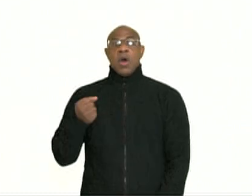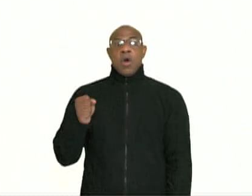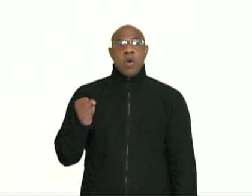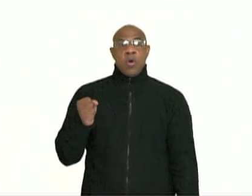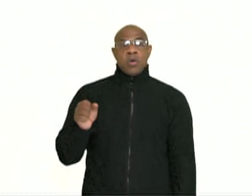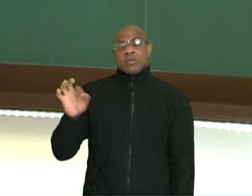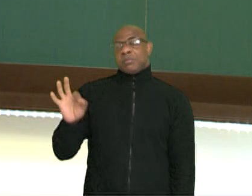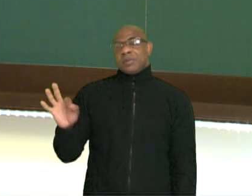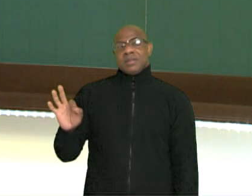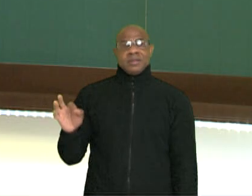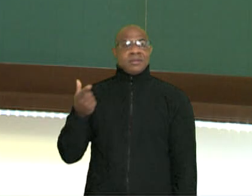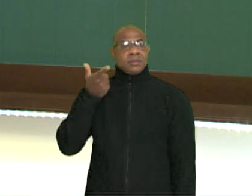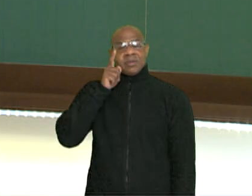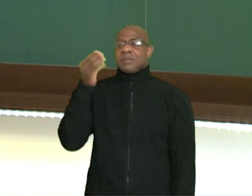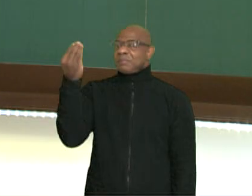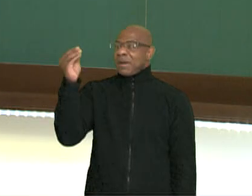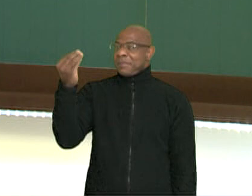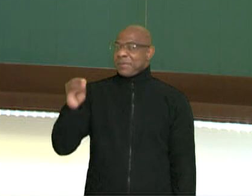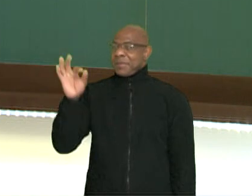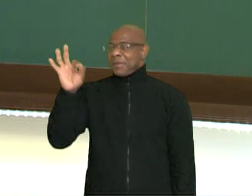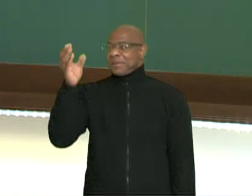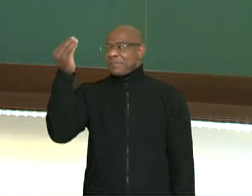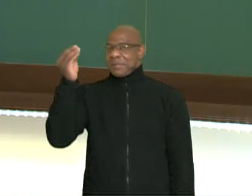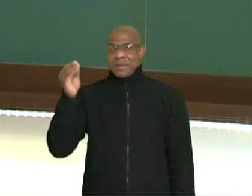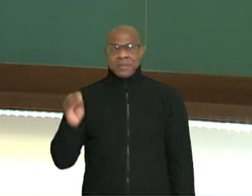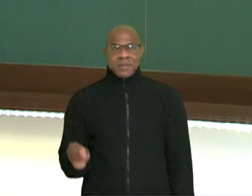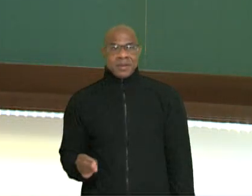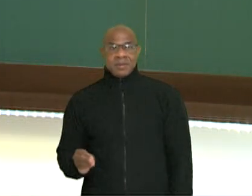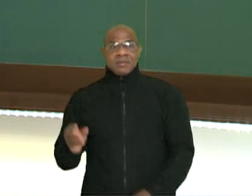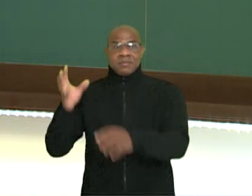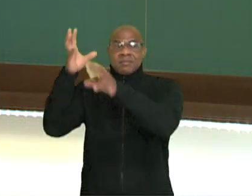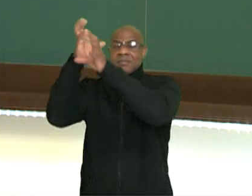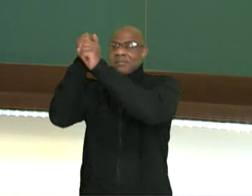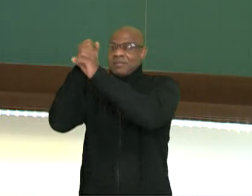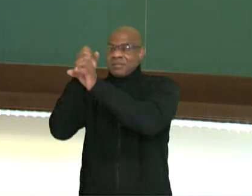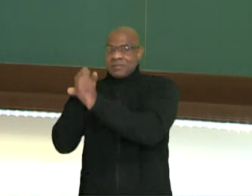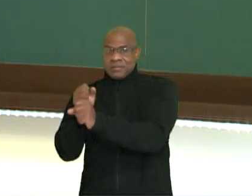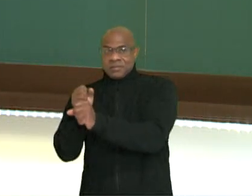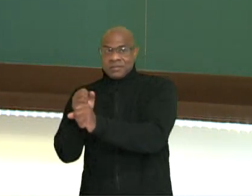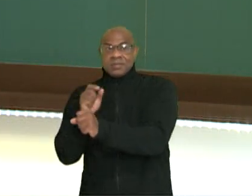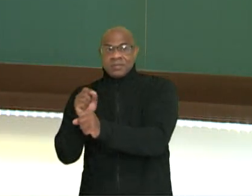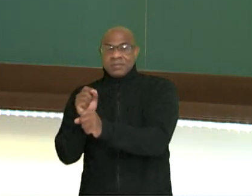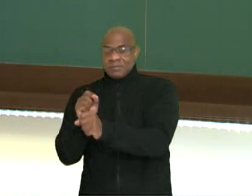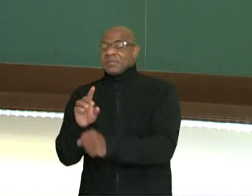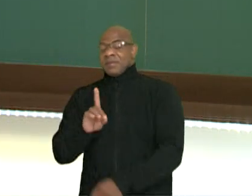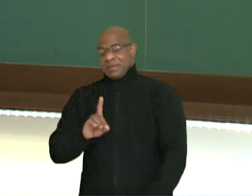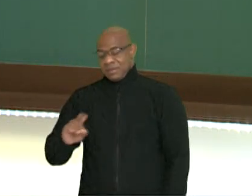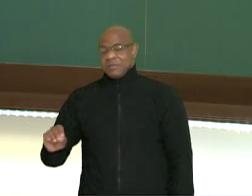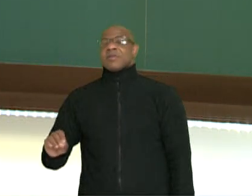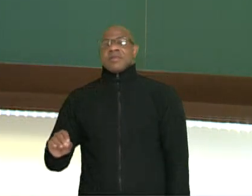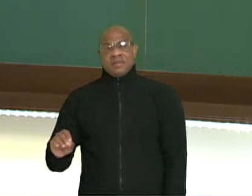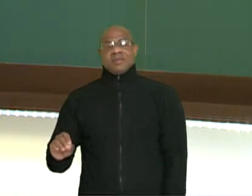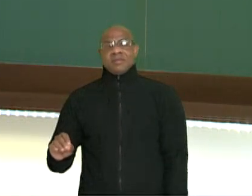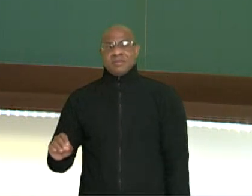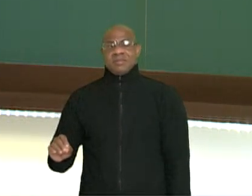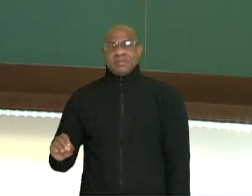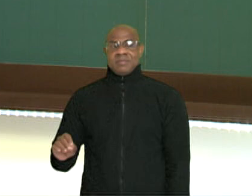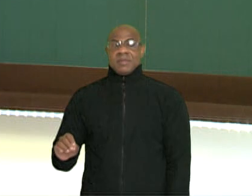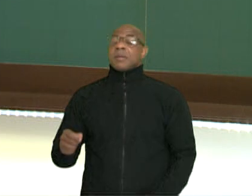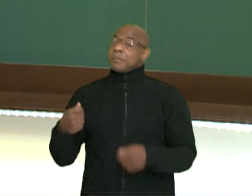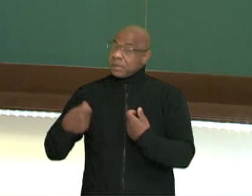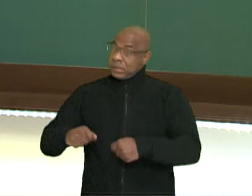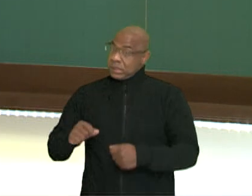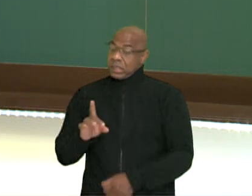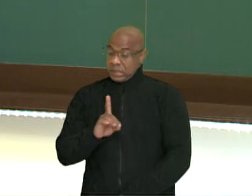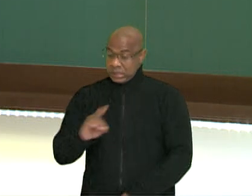conseguimos preencher. Se você somar essas quatro porcentagens aqui, você vai ver que fecha 100%. E sim, tem que